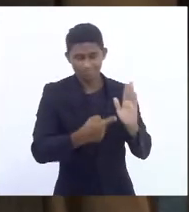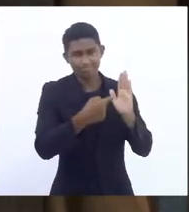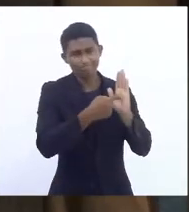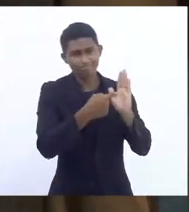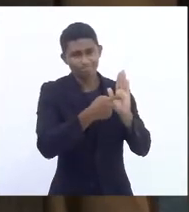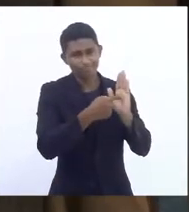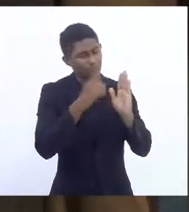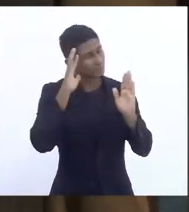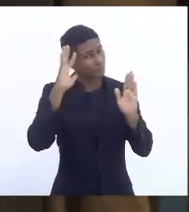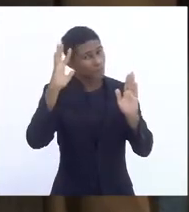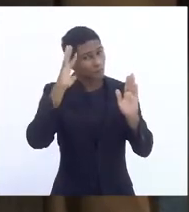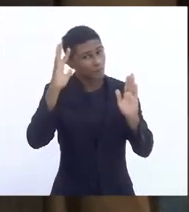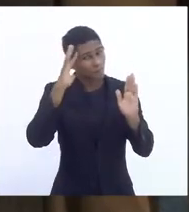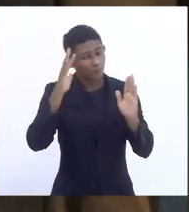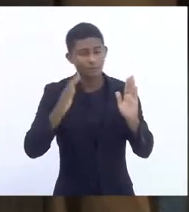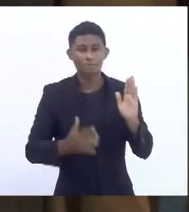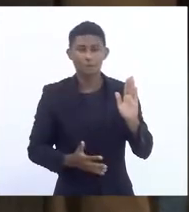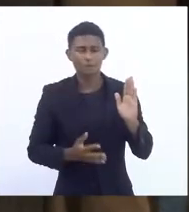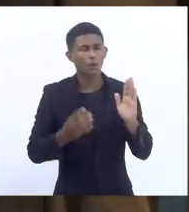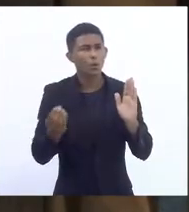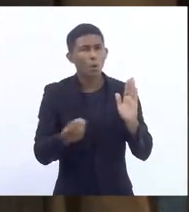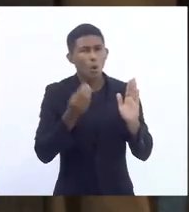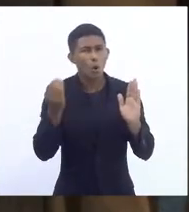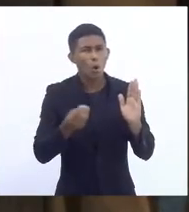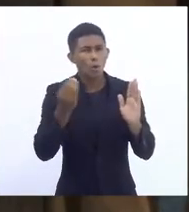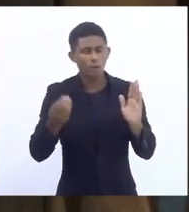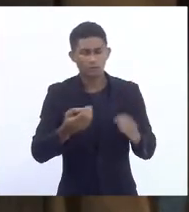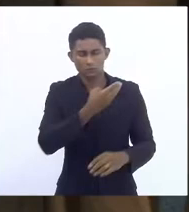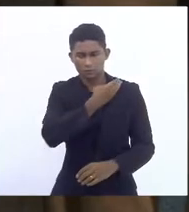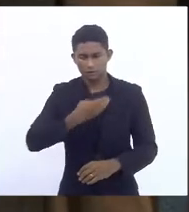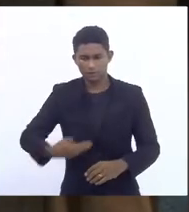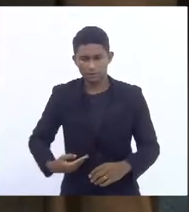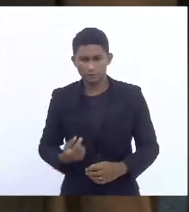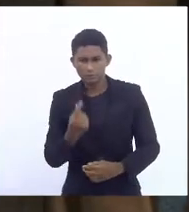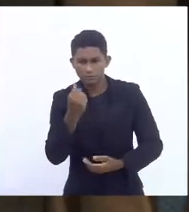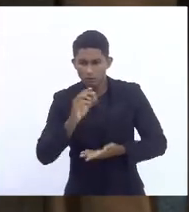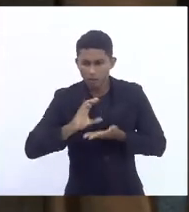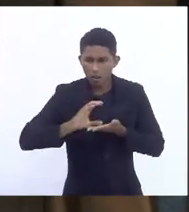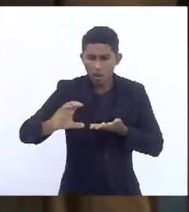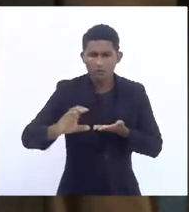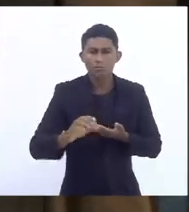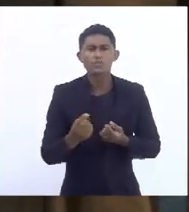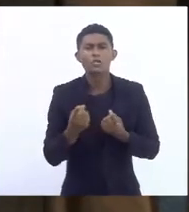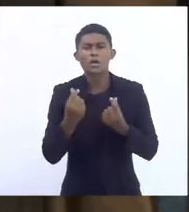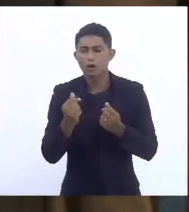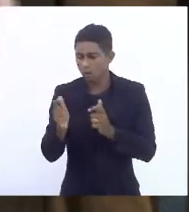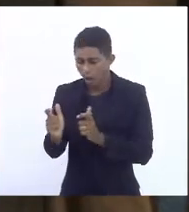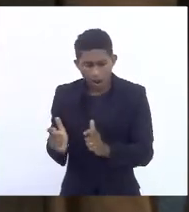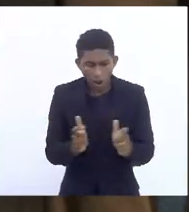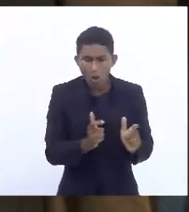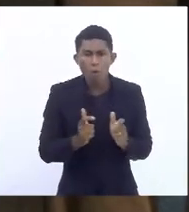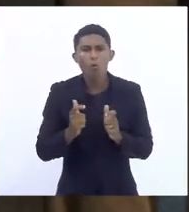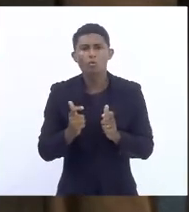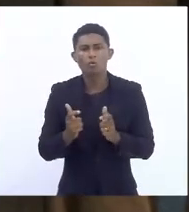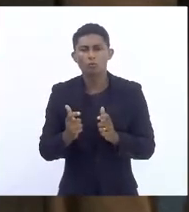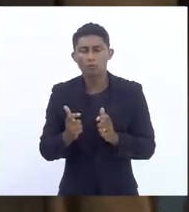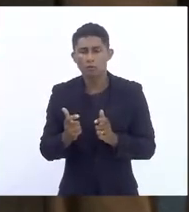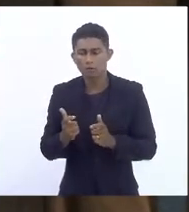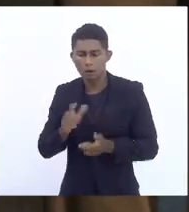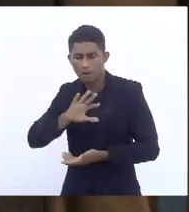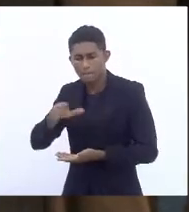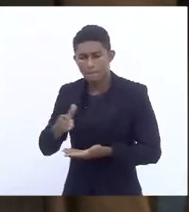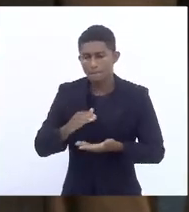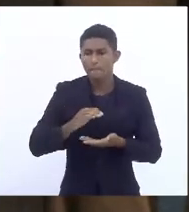pensar nos mecanismos de financiamento, pensar nos critérios para definir a chamada hipossuficiência econômica. Enfim,